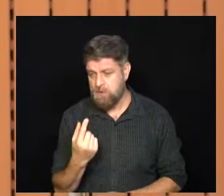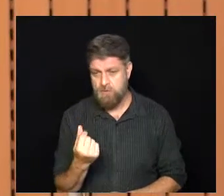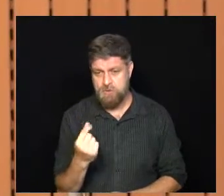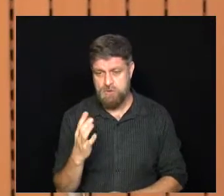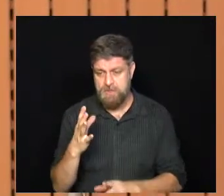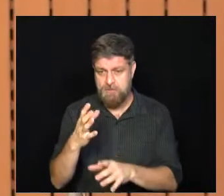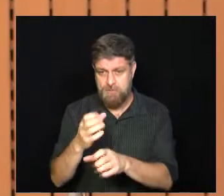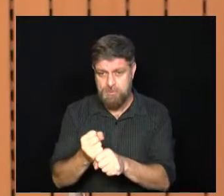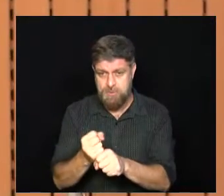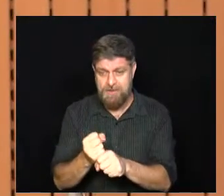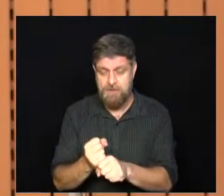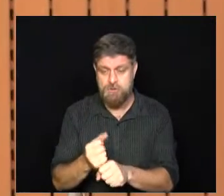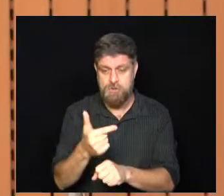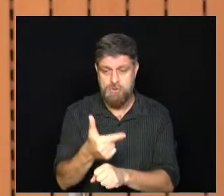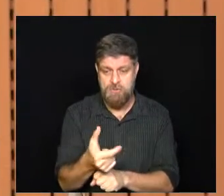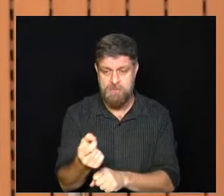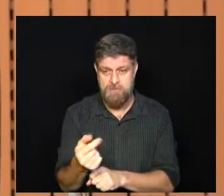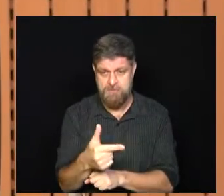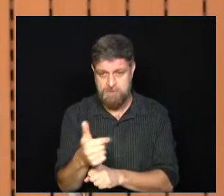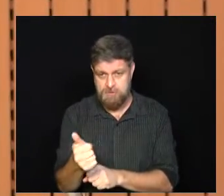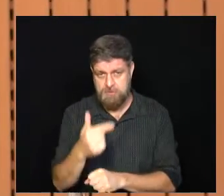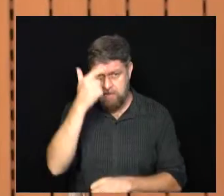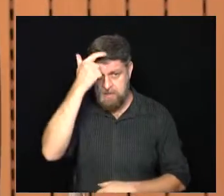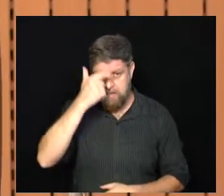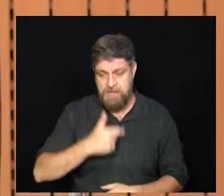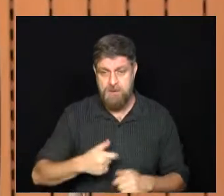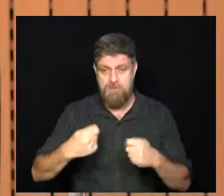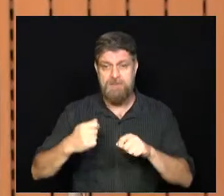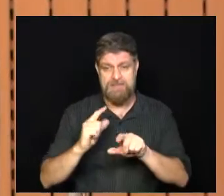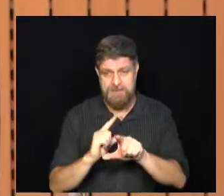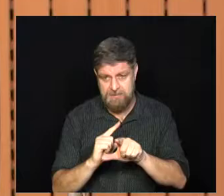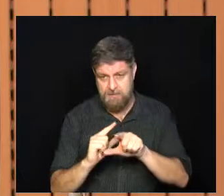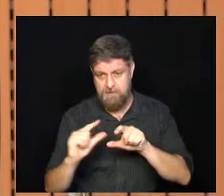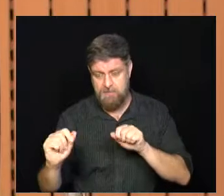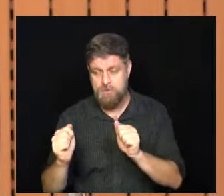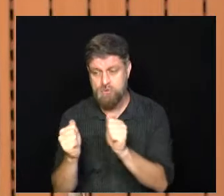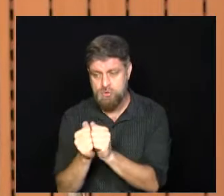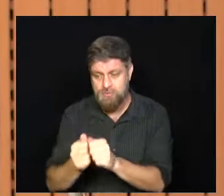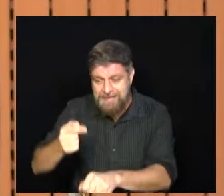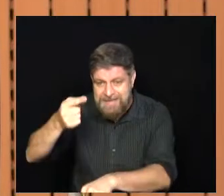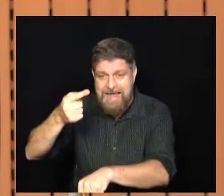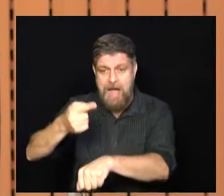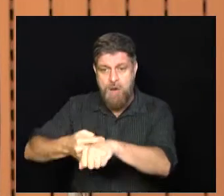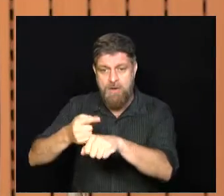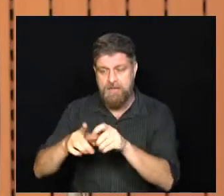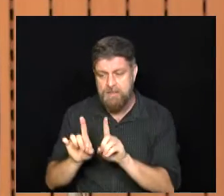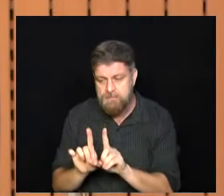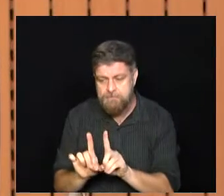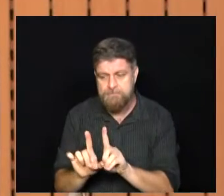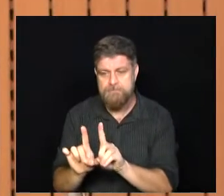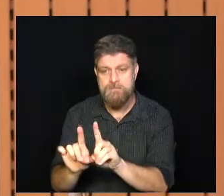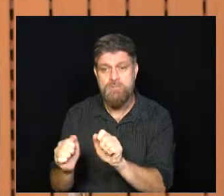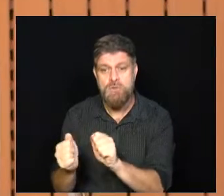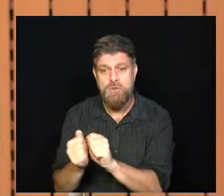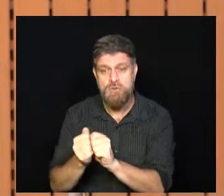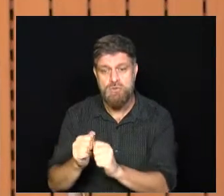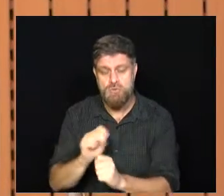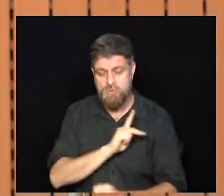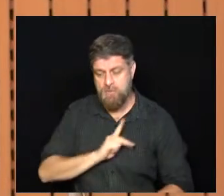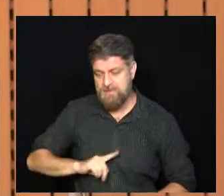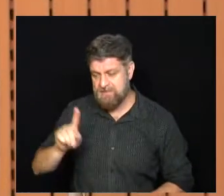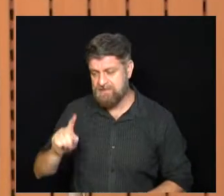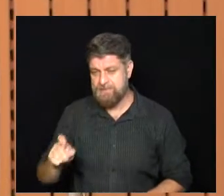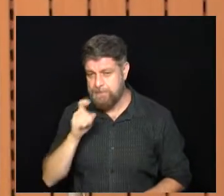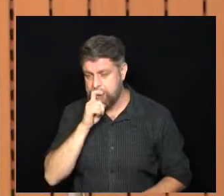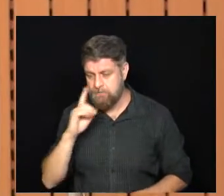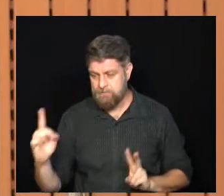2022. Ele pediu a minha presença lá com ele, na hora de entrega ao presidente da Câmara. Eu vou